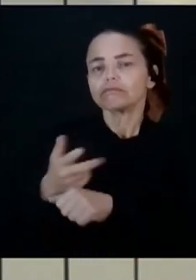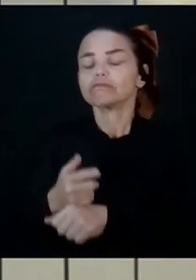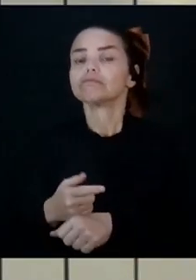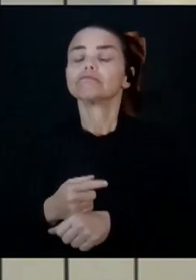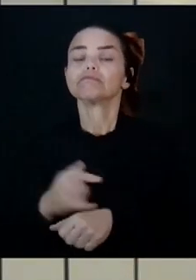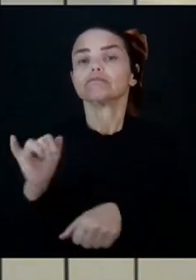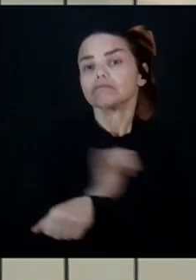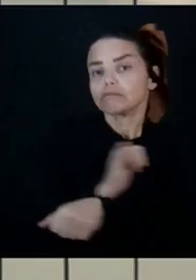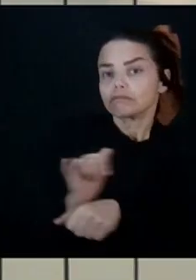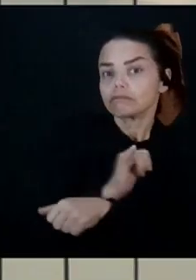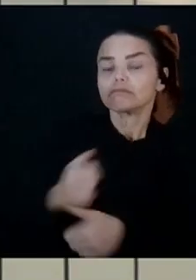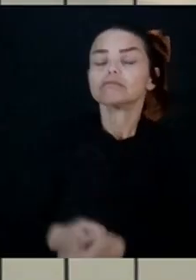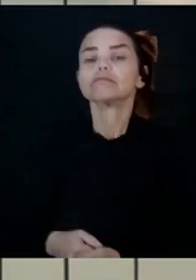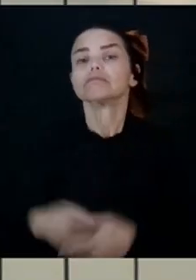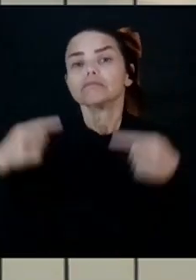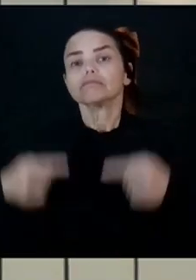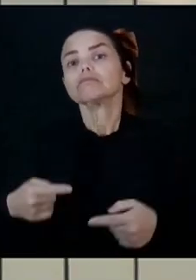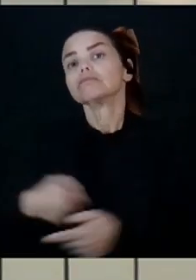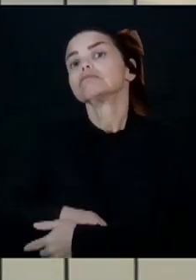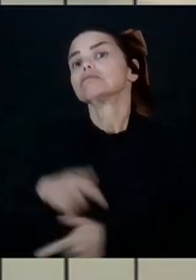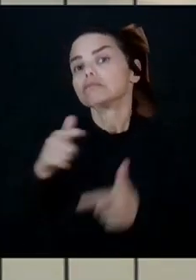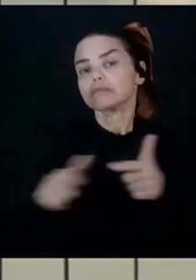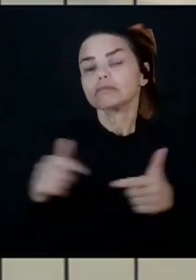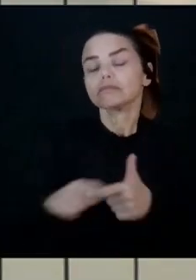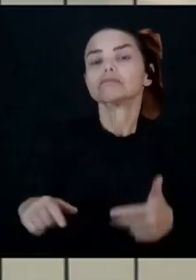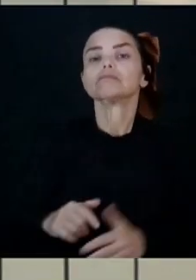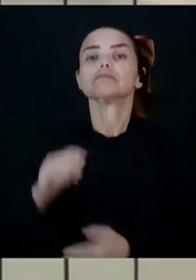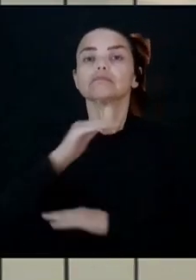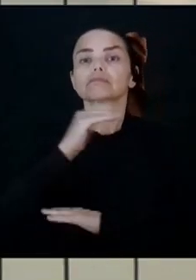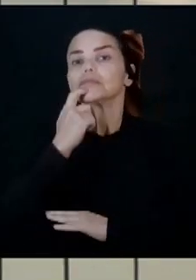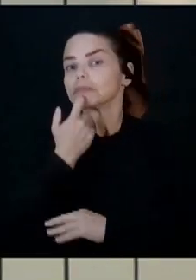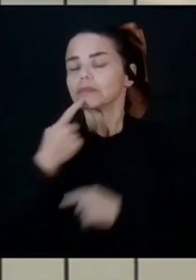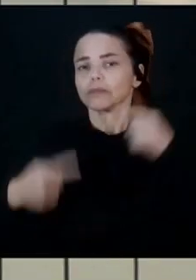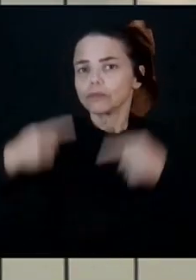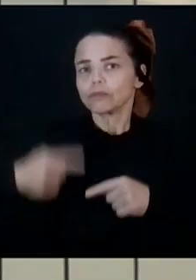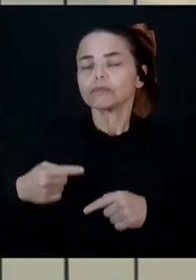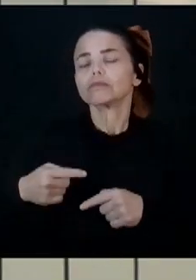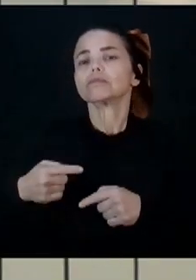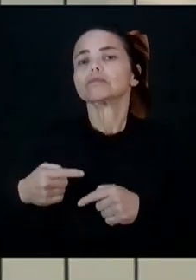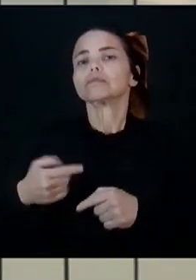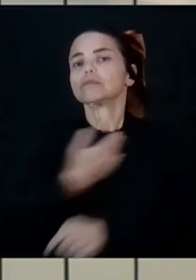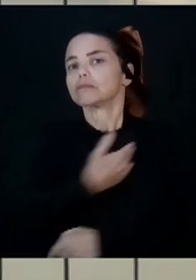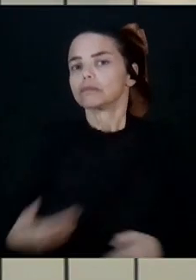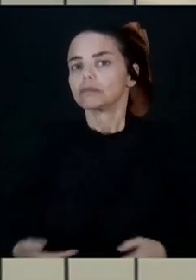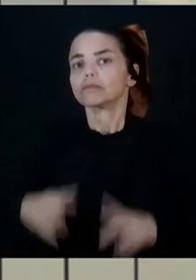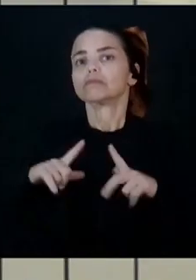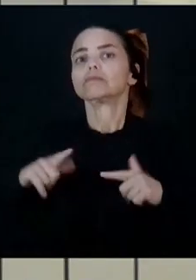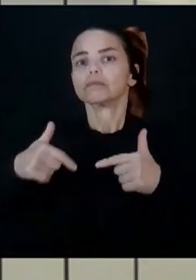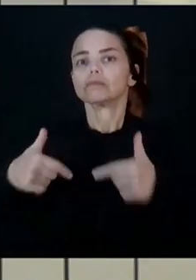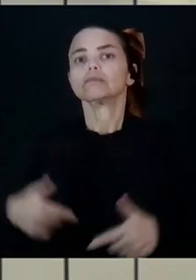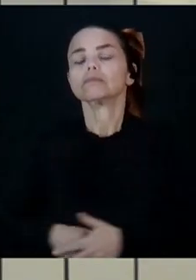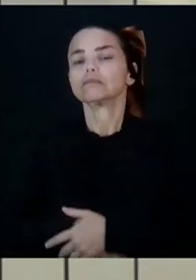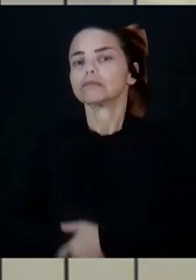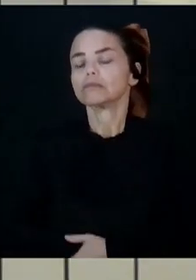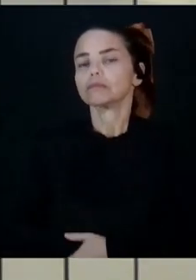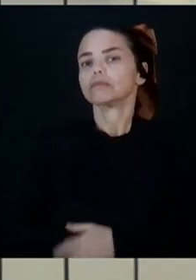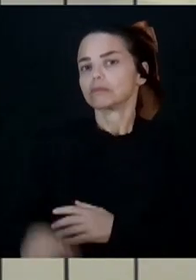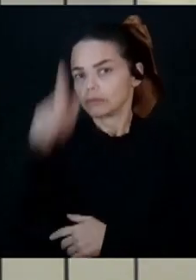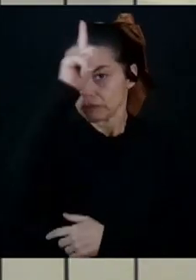enfrentar o problema, a Câmara Municipal promoveu um debate público por iniciativa do vereador Gustavo Peta.